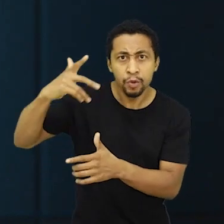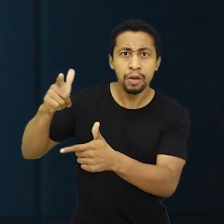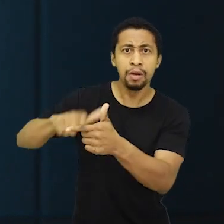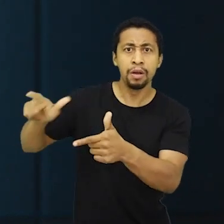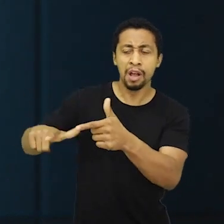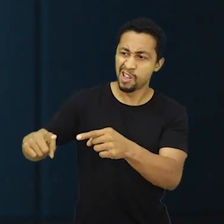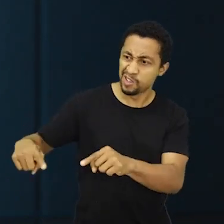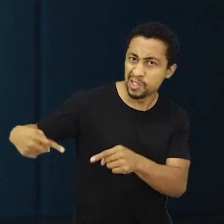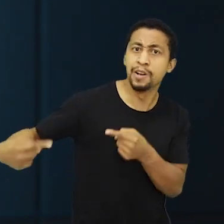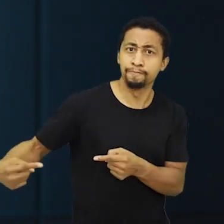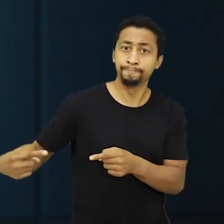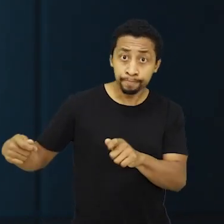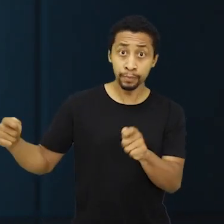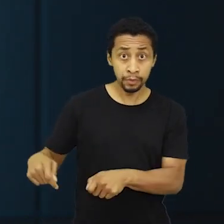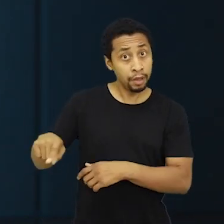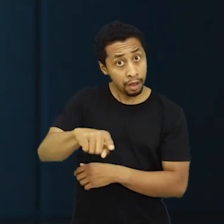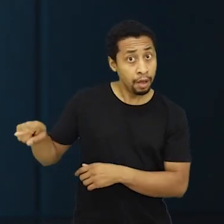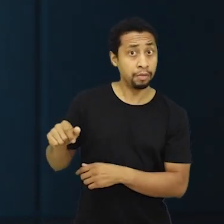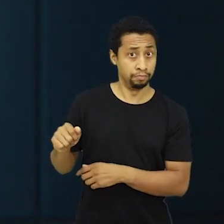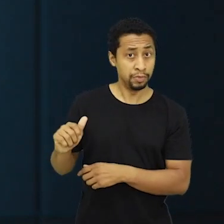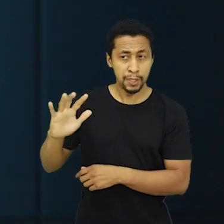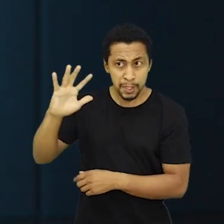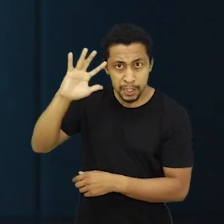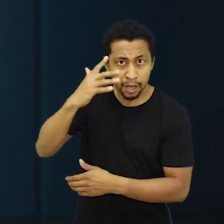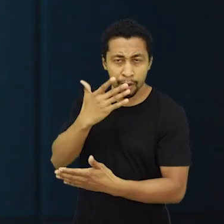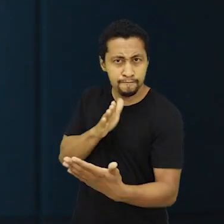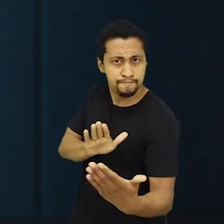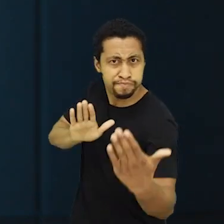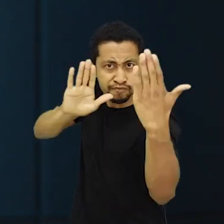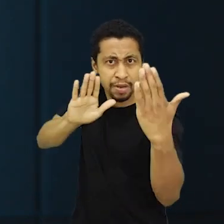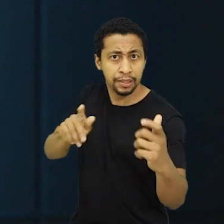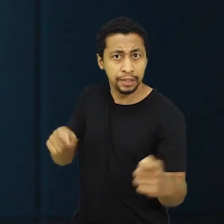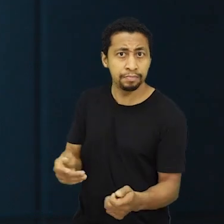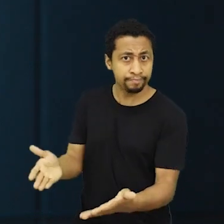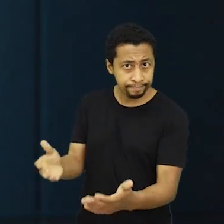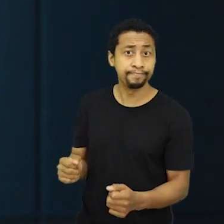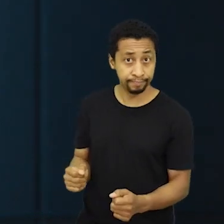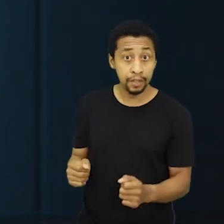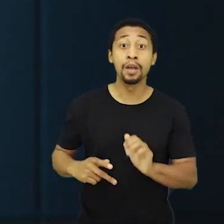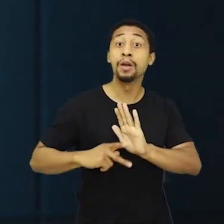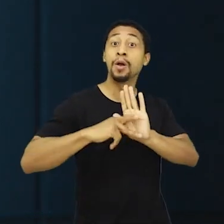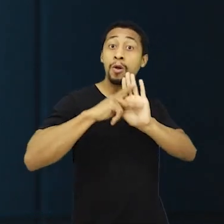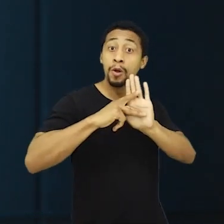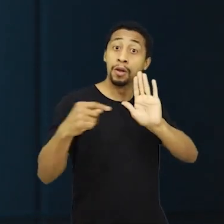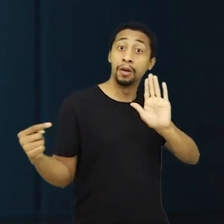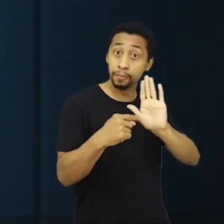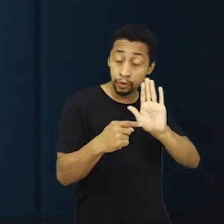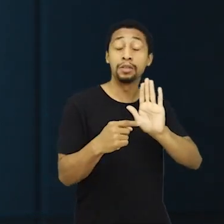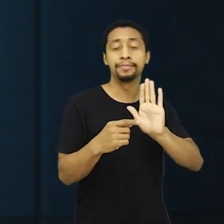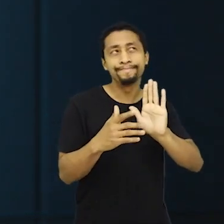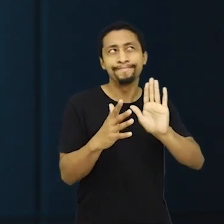que elas têm respostas ao enfrentamento desses desafios, então o projeto, de alguma maneira, busca um